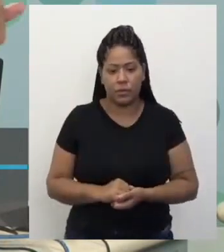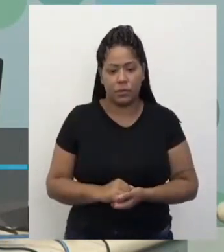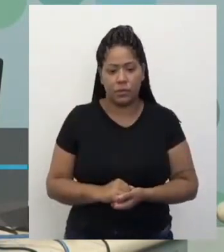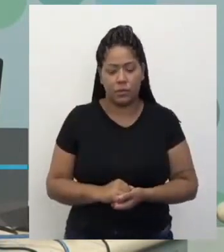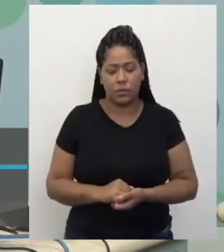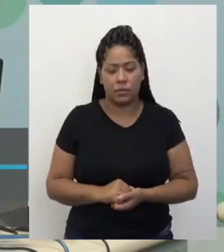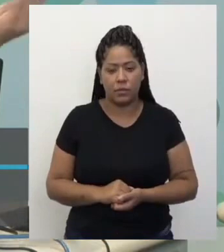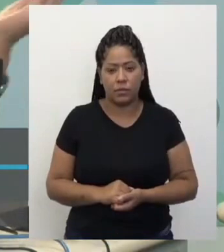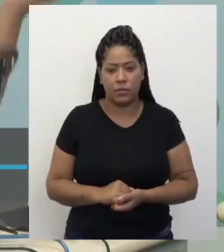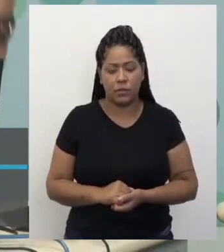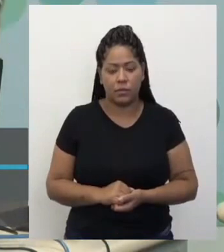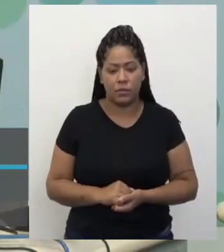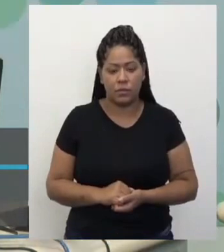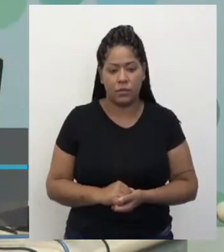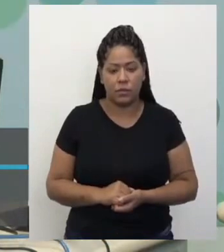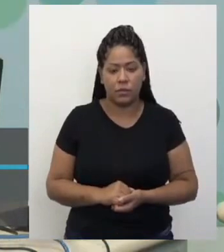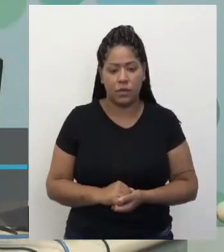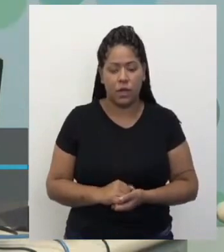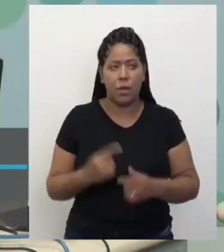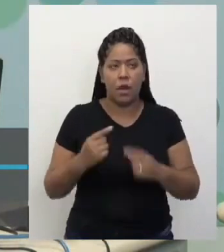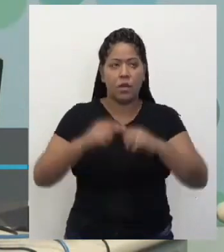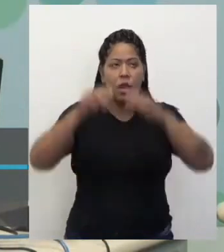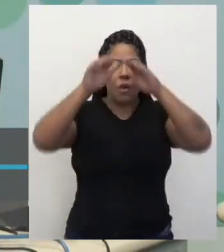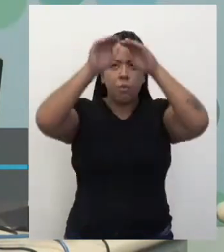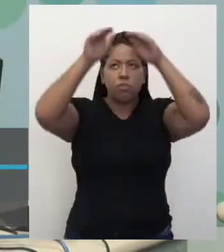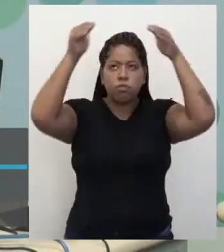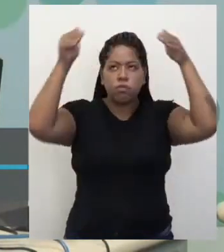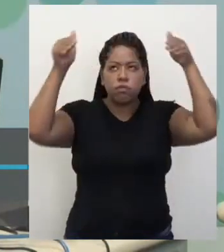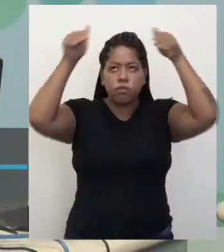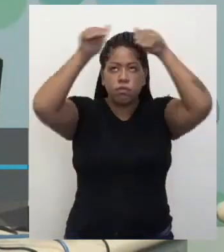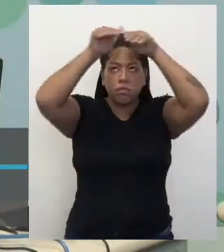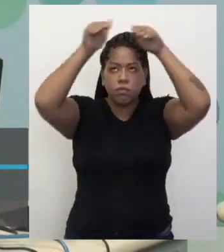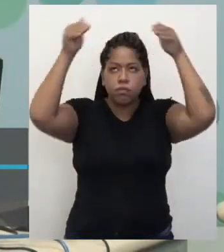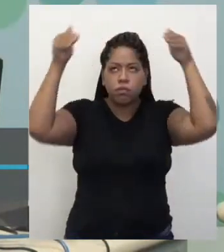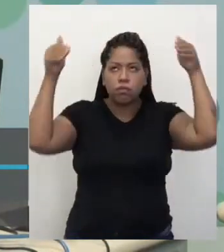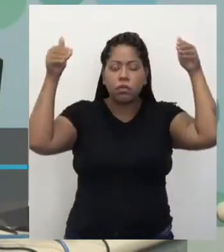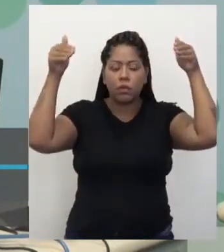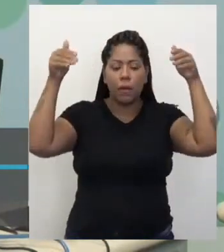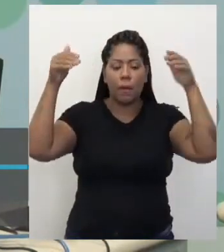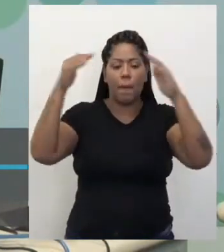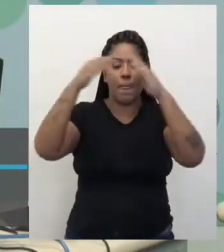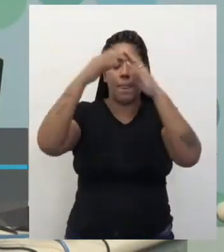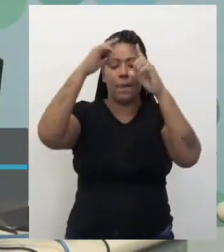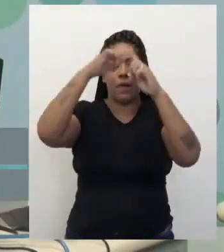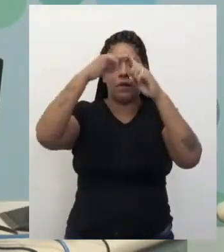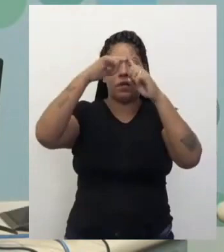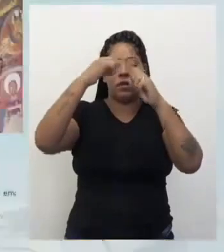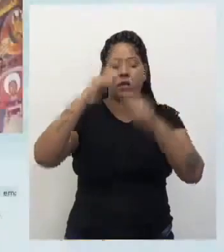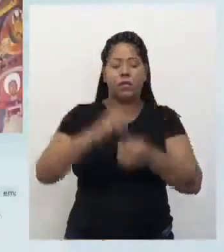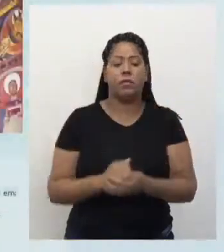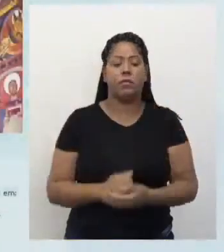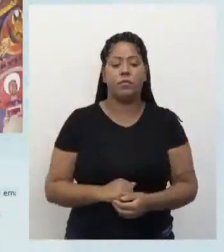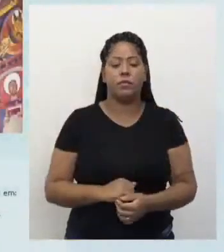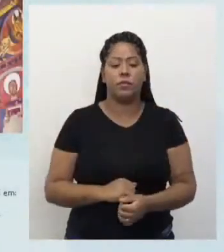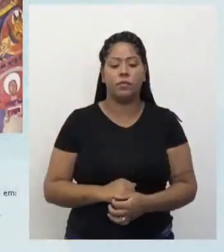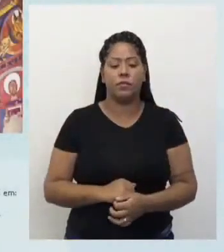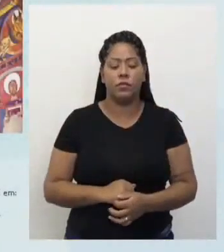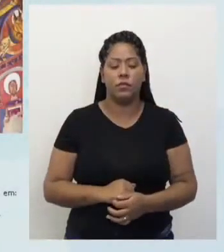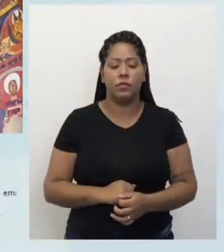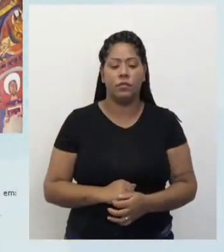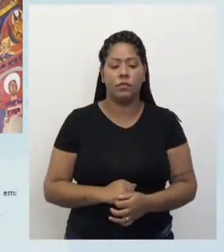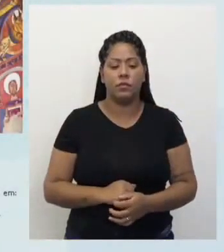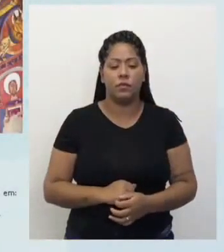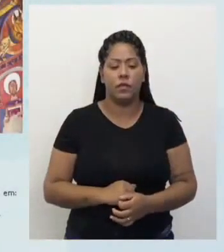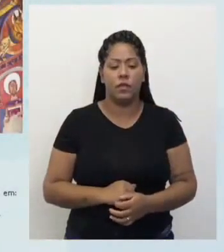por estar no afresco, ou seja, no teto dos templos aí. Se a gente voltar na imagem, vocês vão ver que esse Cristo, embora ele